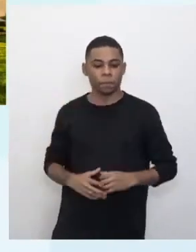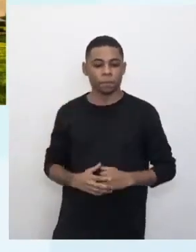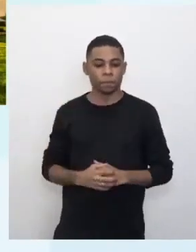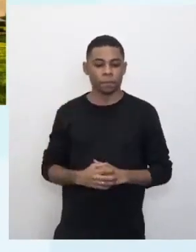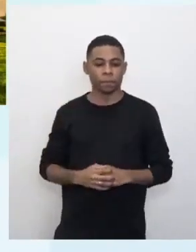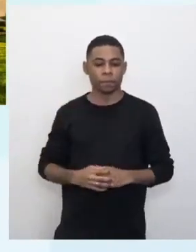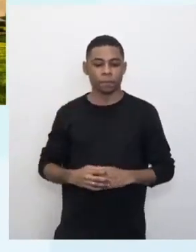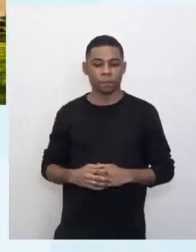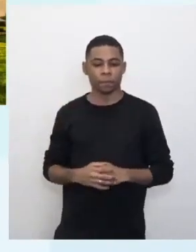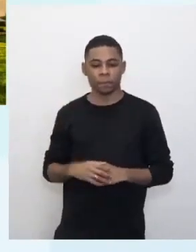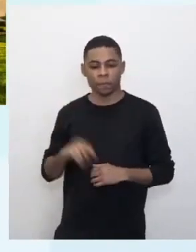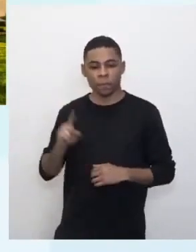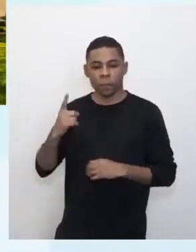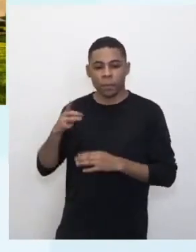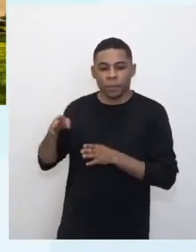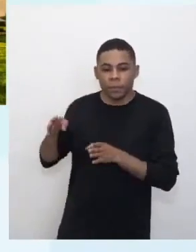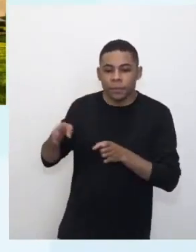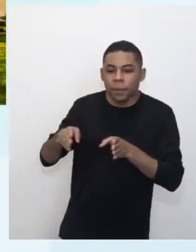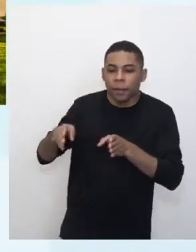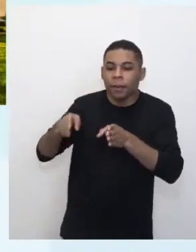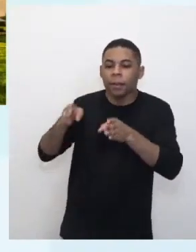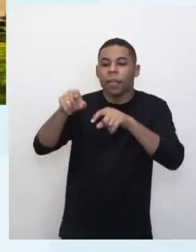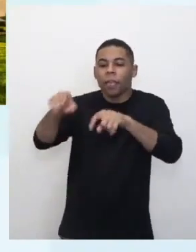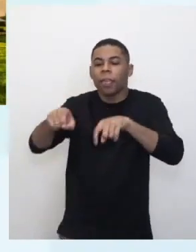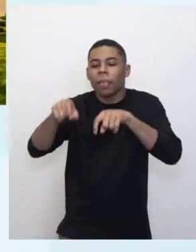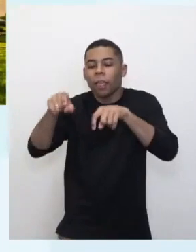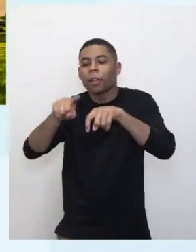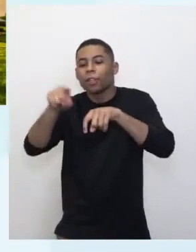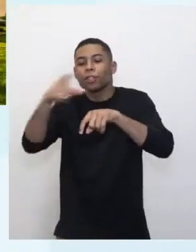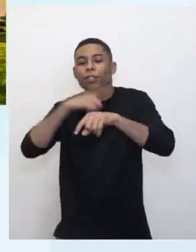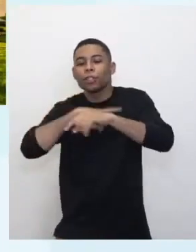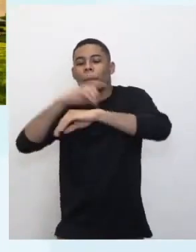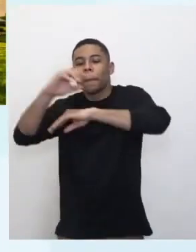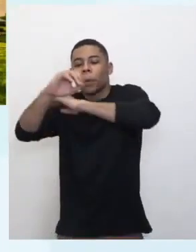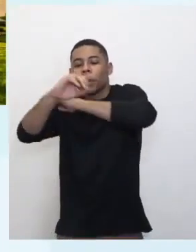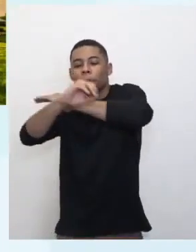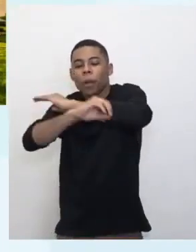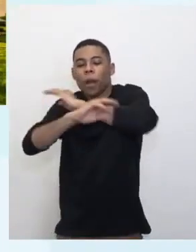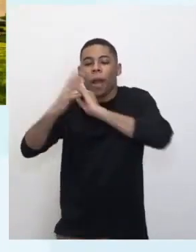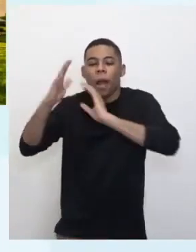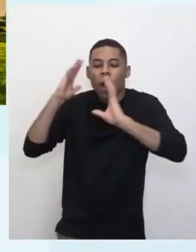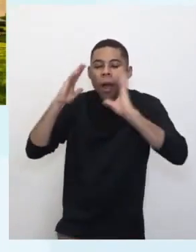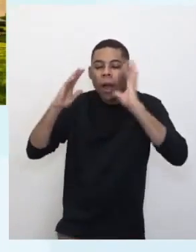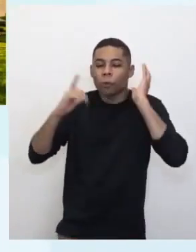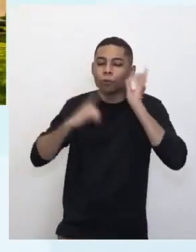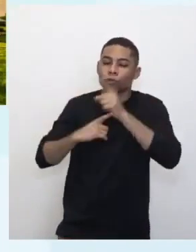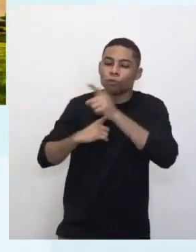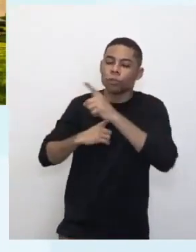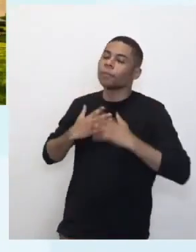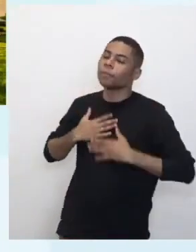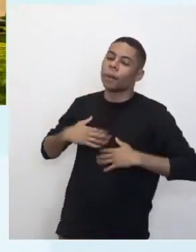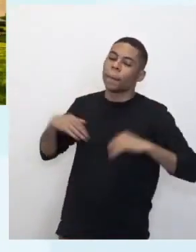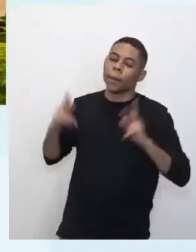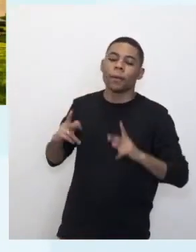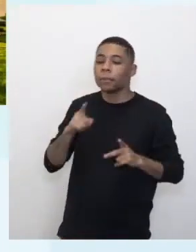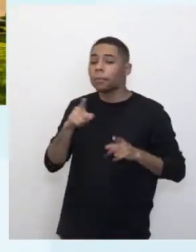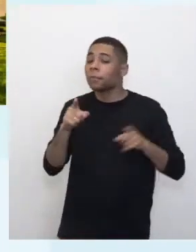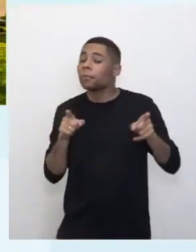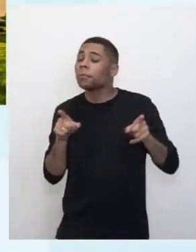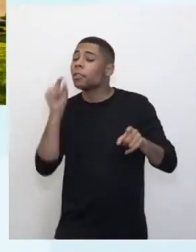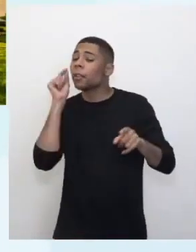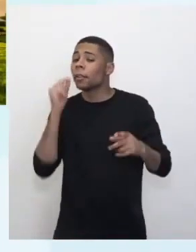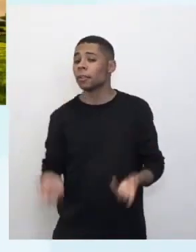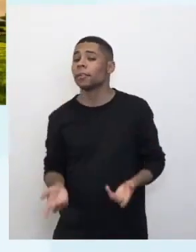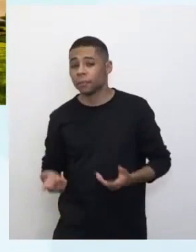Uma estradinha. Uma estradinha que vai levando para o pôr do sol lá e algumas árvores ao fundo. Ok, what's your choice? Qual é a escolha